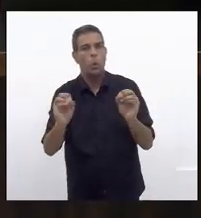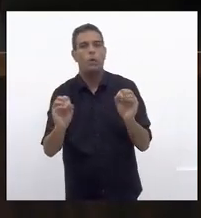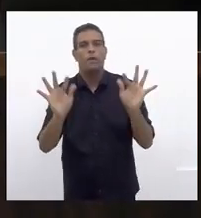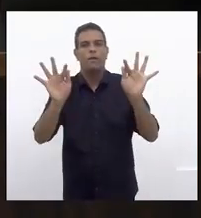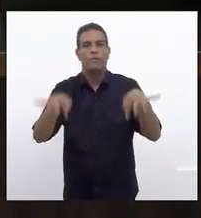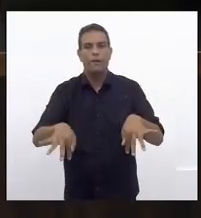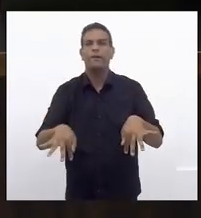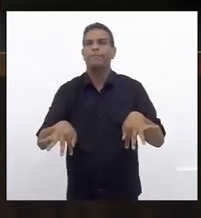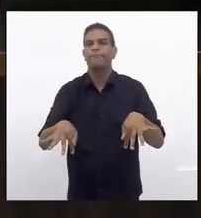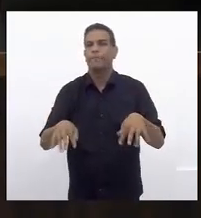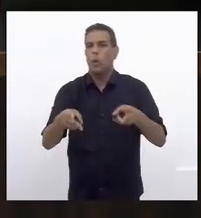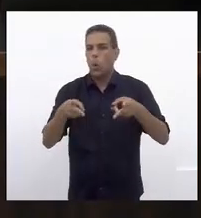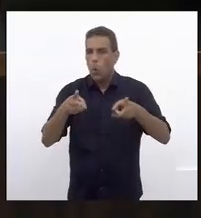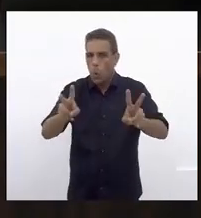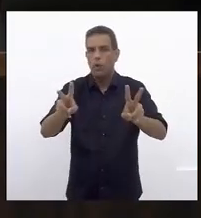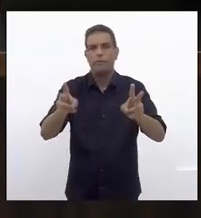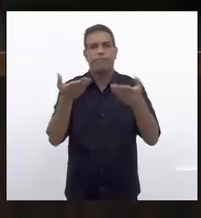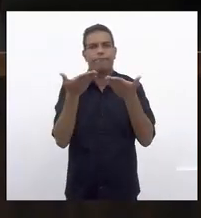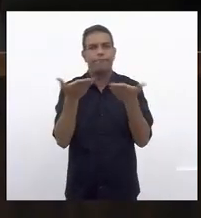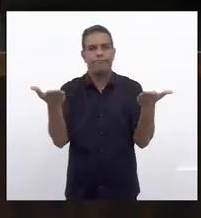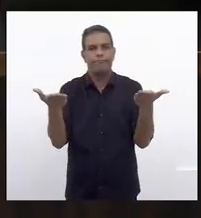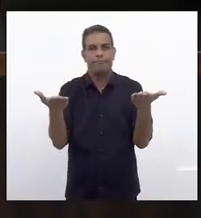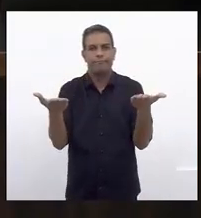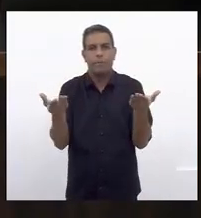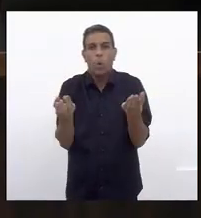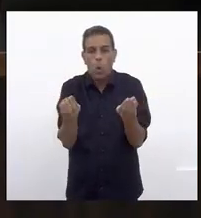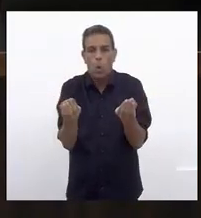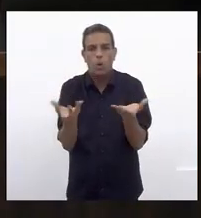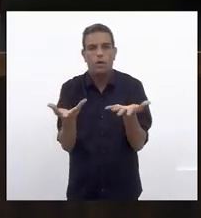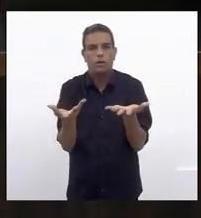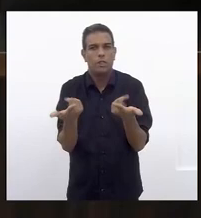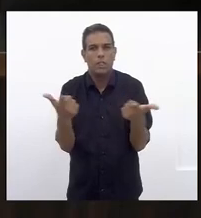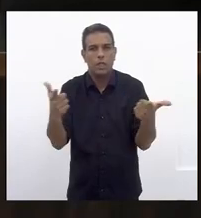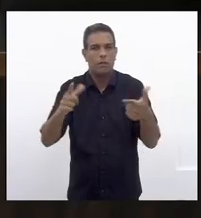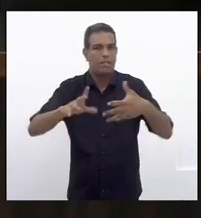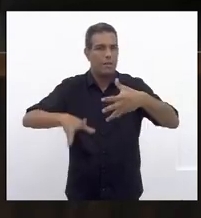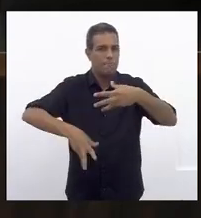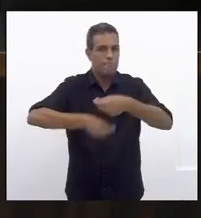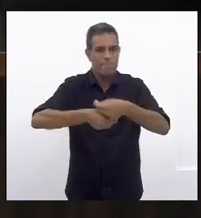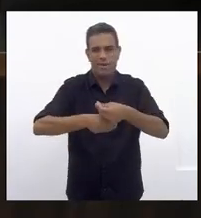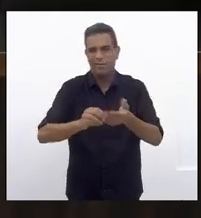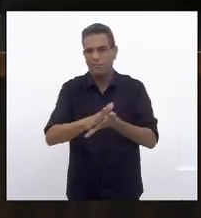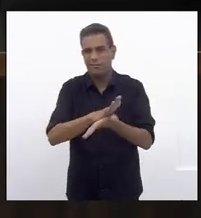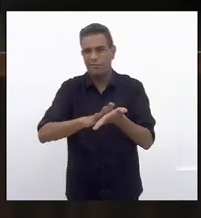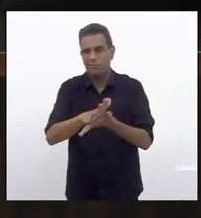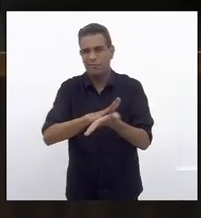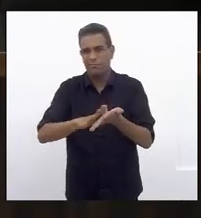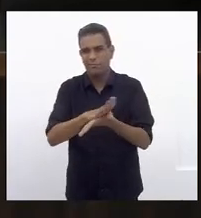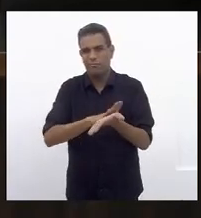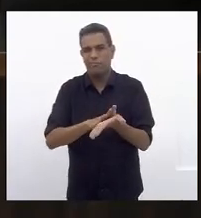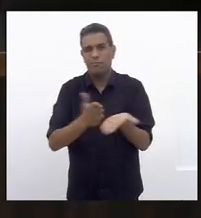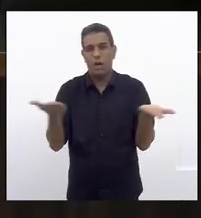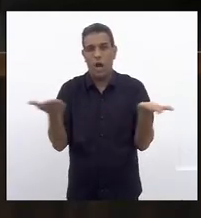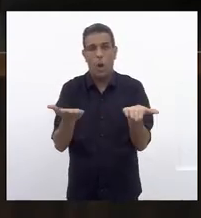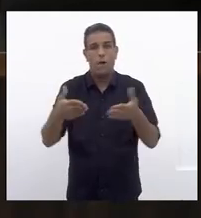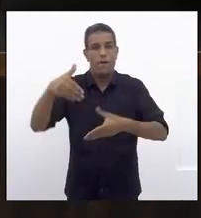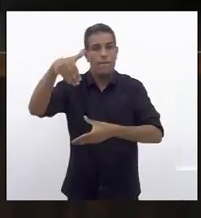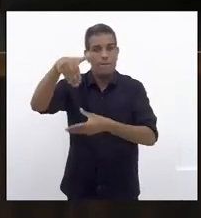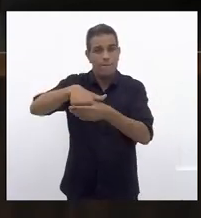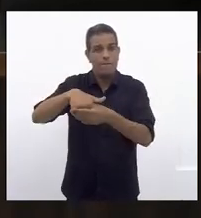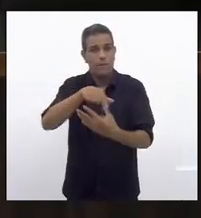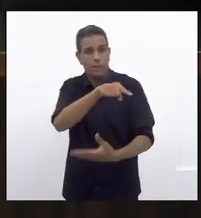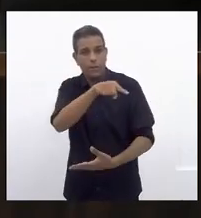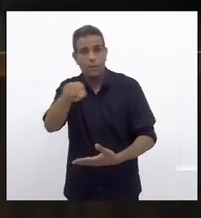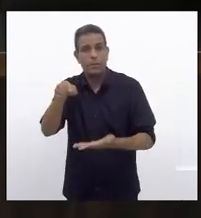encerra a discussão. Não dá nem para acreditar, Mink, que não tem uma emenda, hein? Em votação, os senhores que